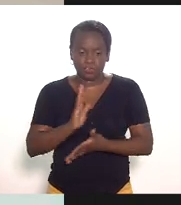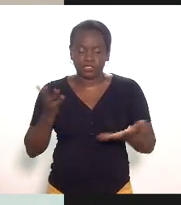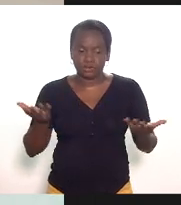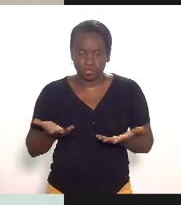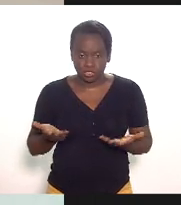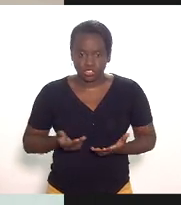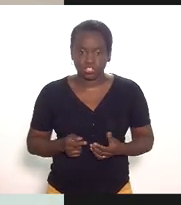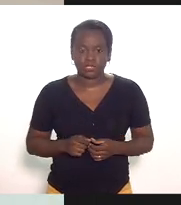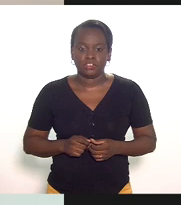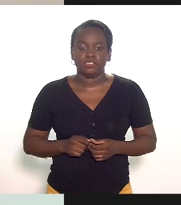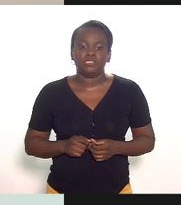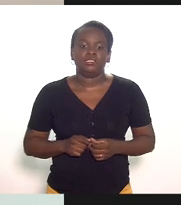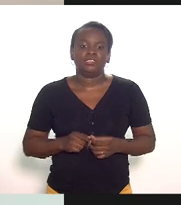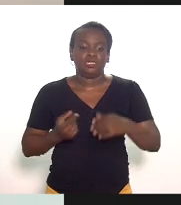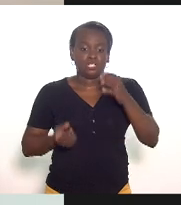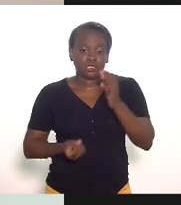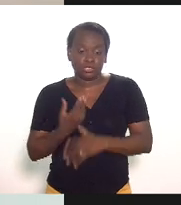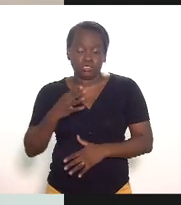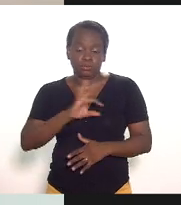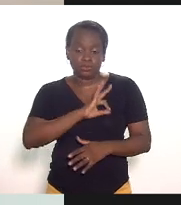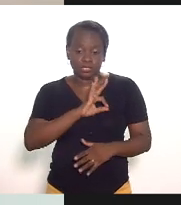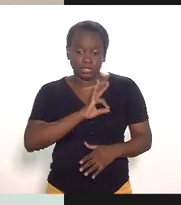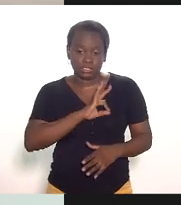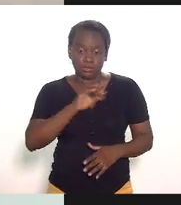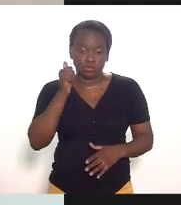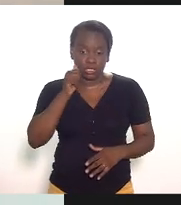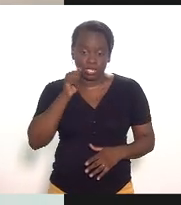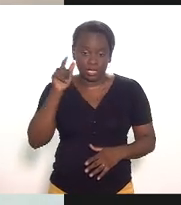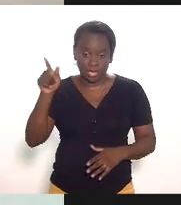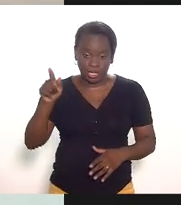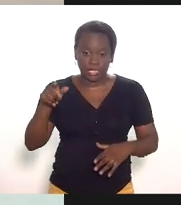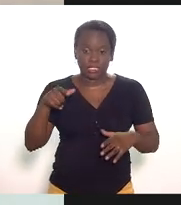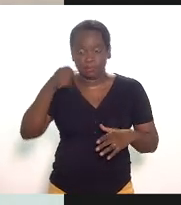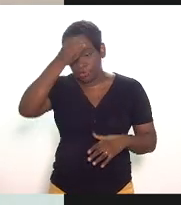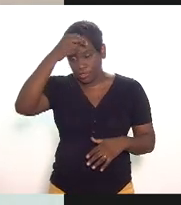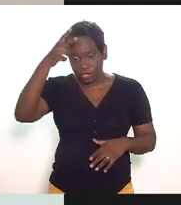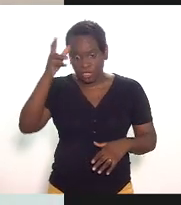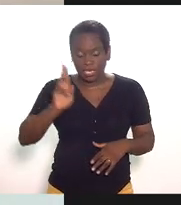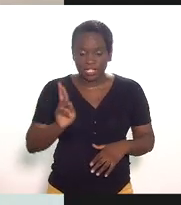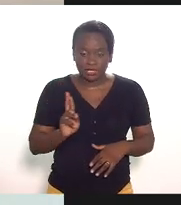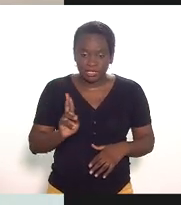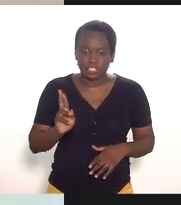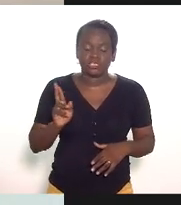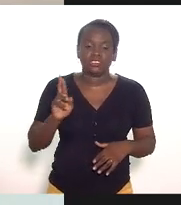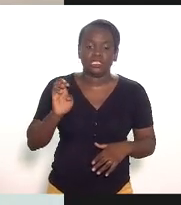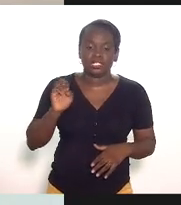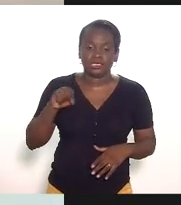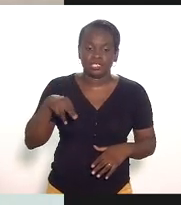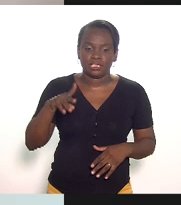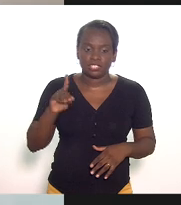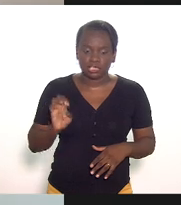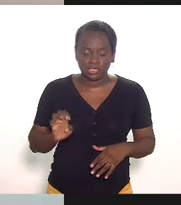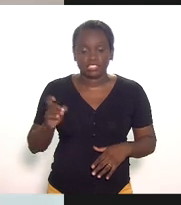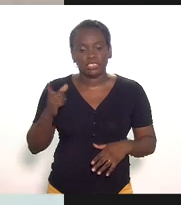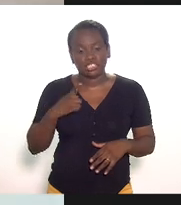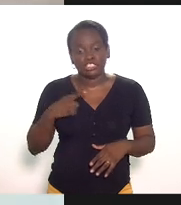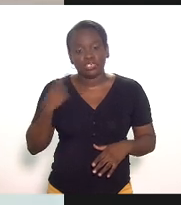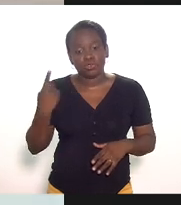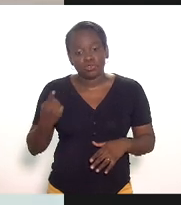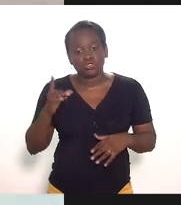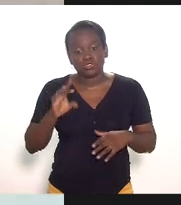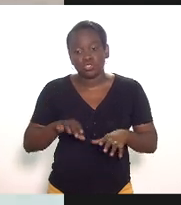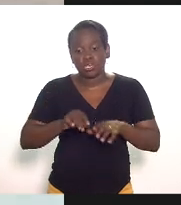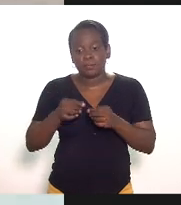hoje, que é a criação da Delegacia de Mulheres lá no município de Resende, que nós temos uma delegacia de mulheres localizada no município de